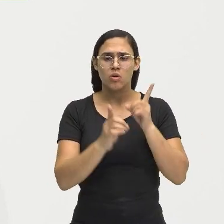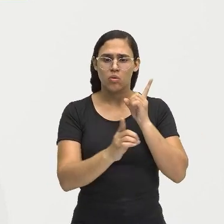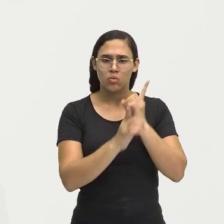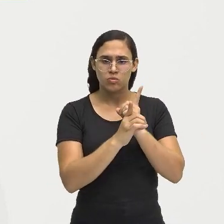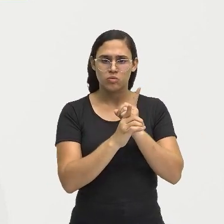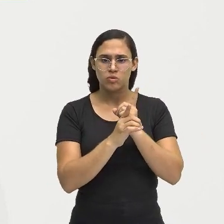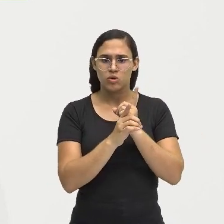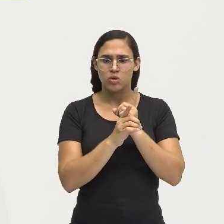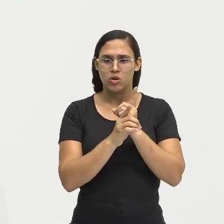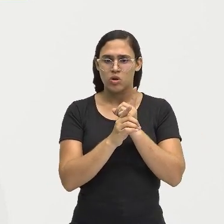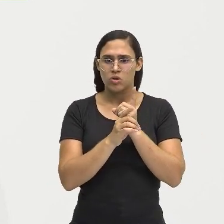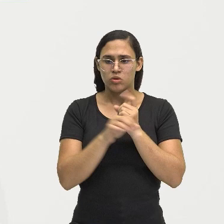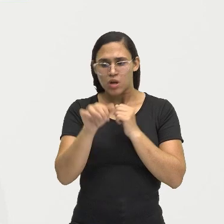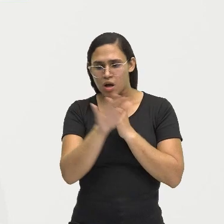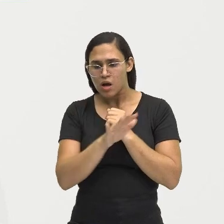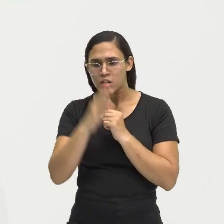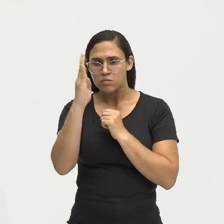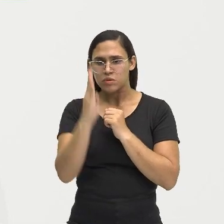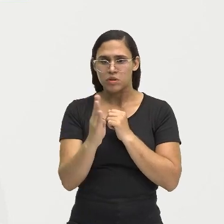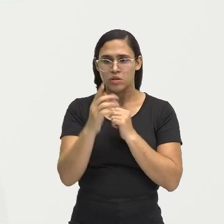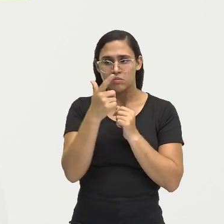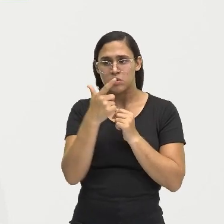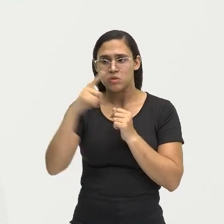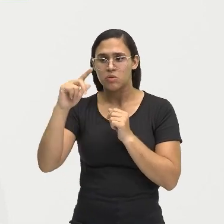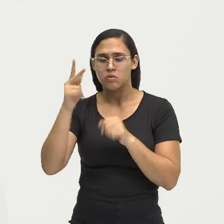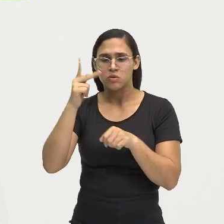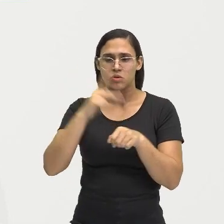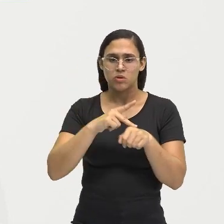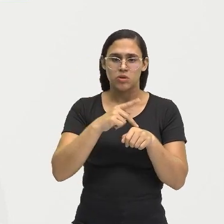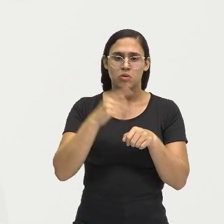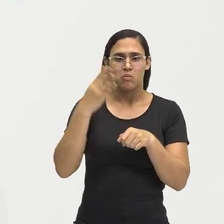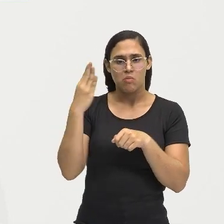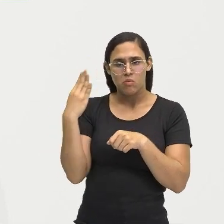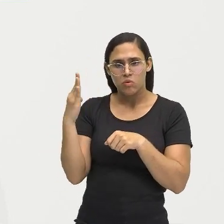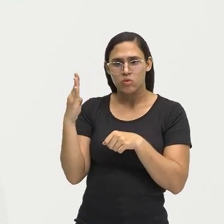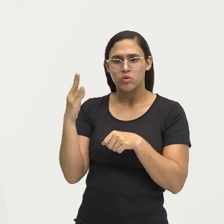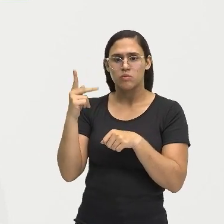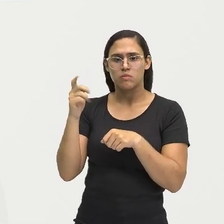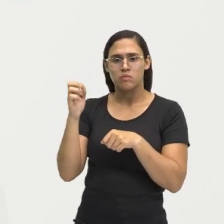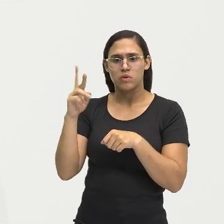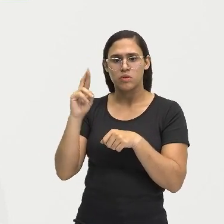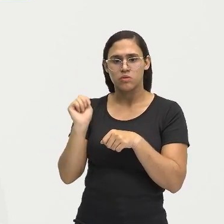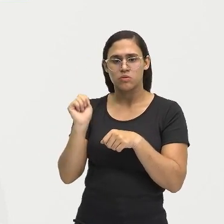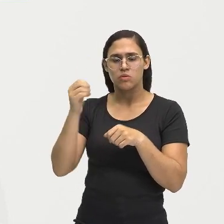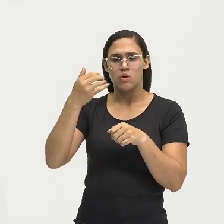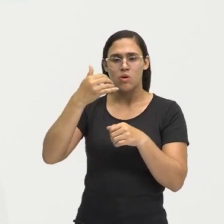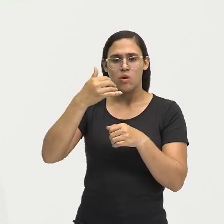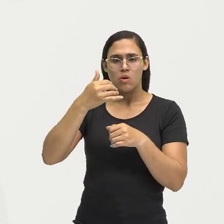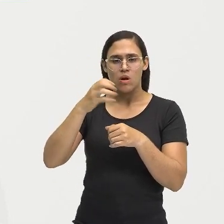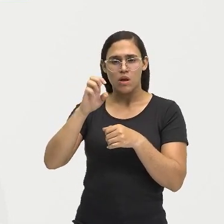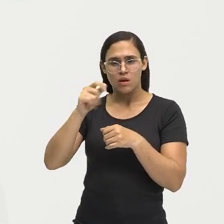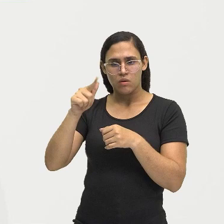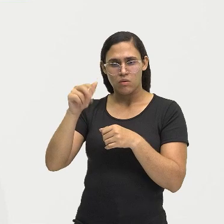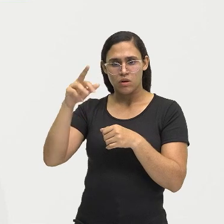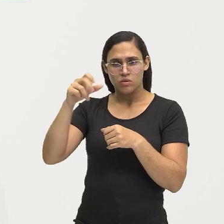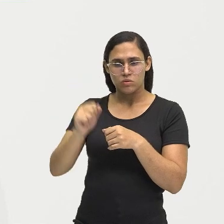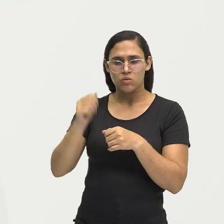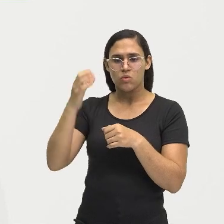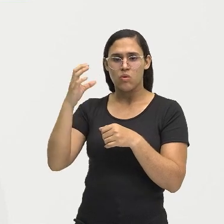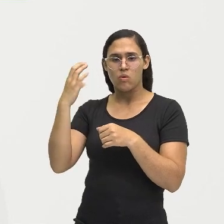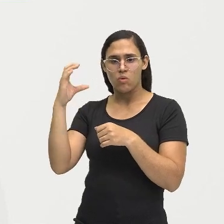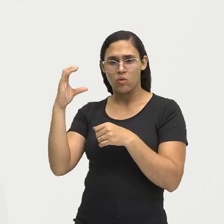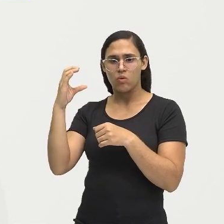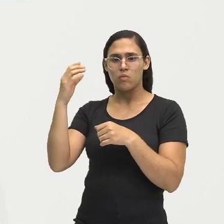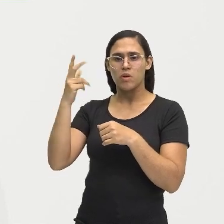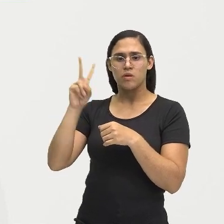só no território brasileiro, mas também nos territórios aí da Bolívia, Peru, Equador, Colômbia, Venezuela e nos outros 3